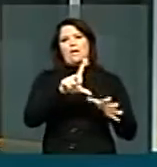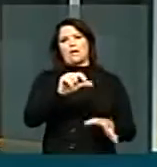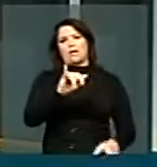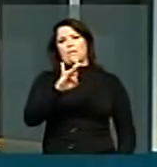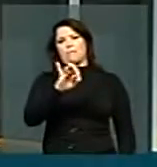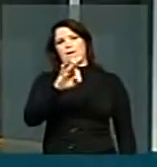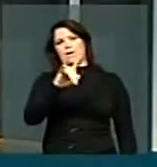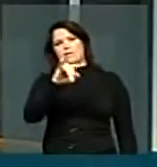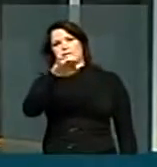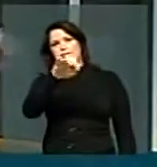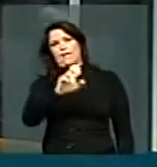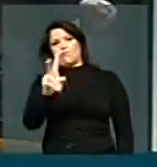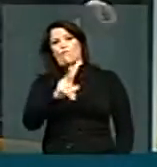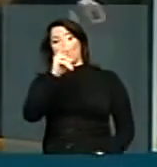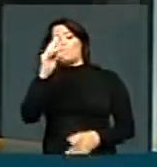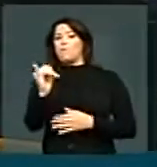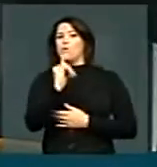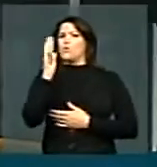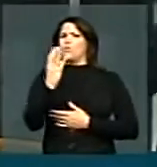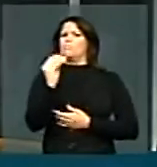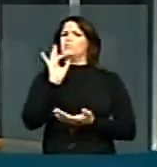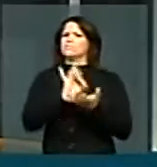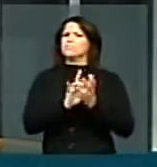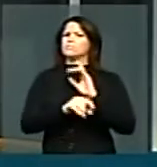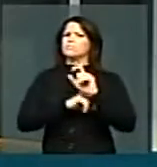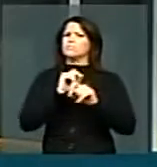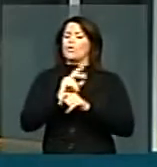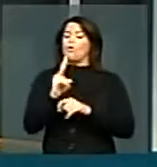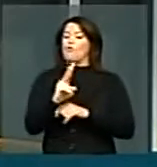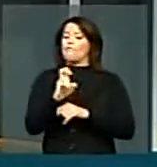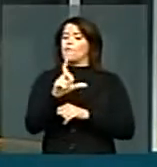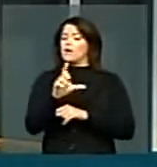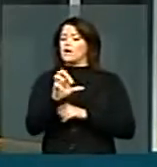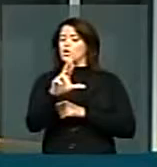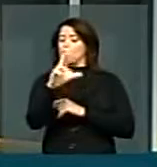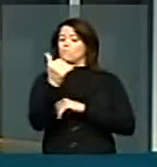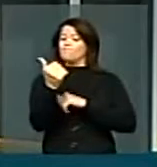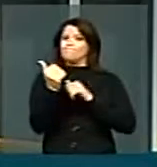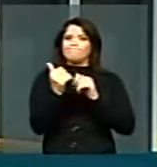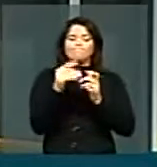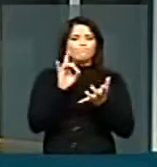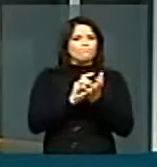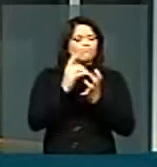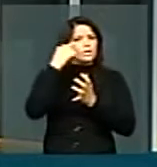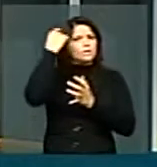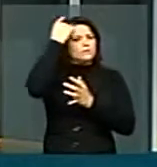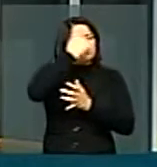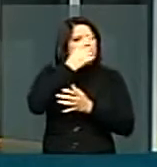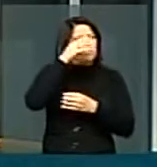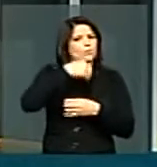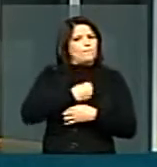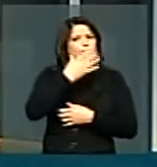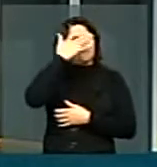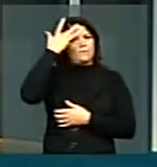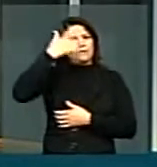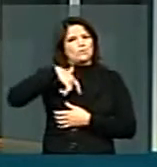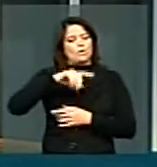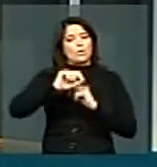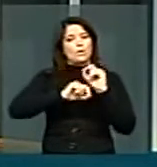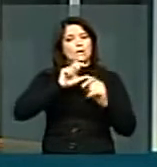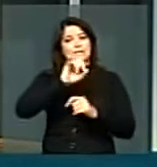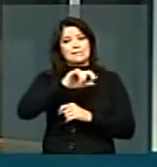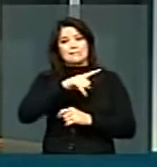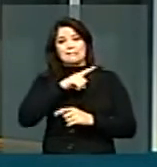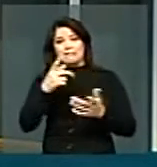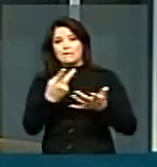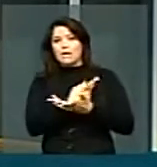um valor importantíssimo, é um valor, eu diria até sagrado na vida das pessoas. E quando você tem